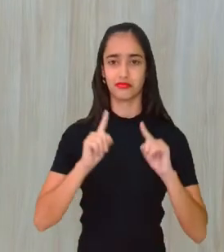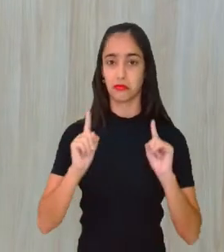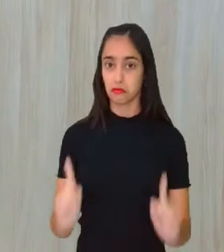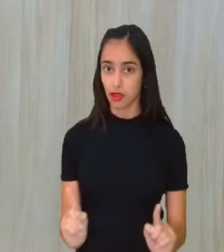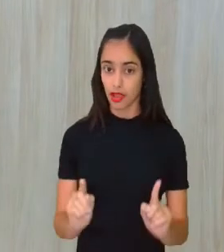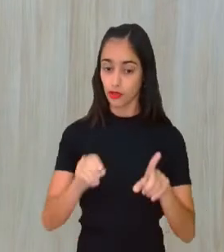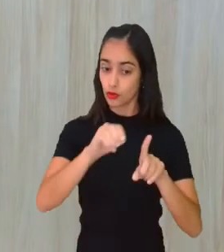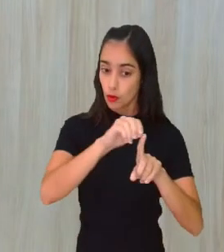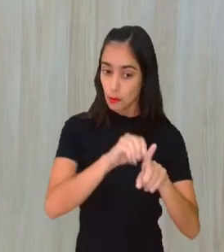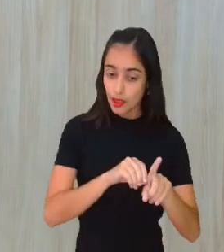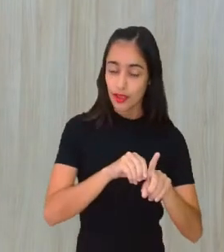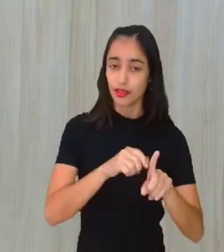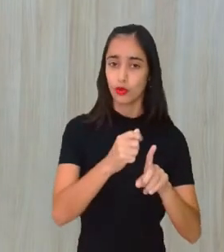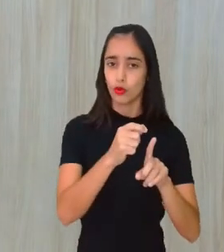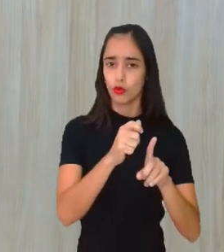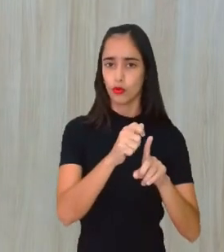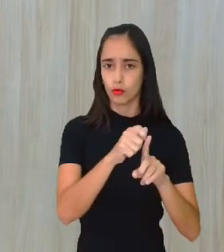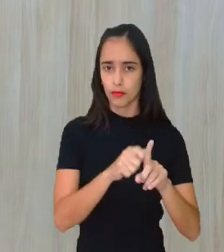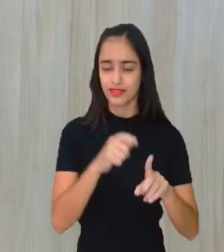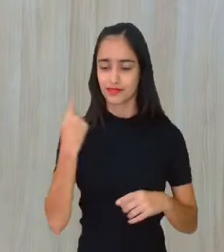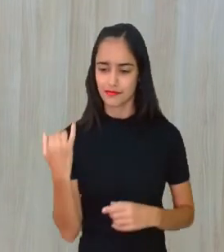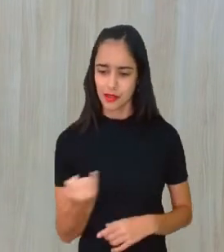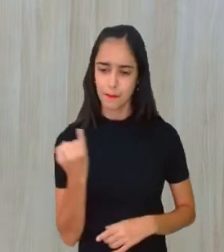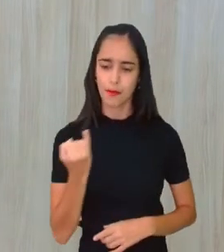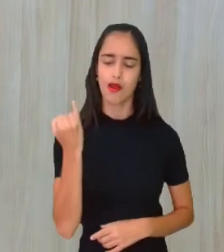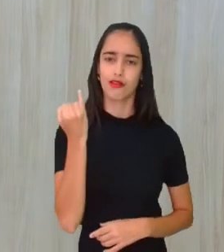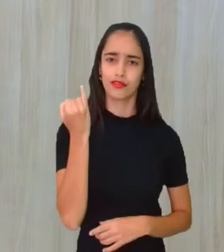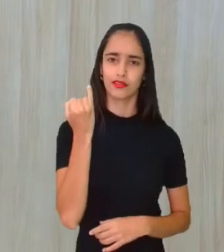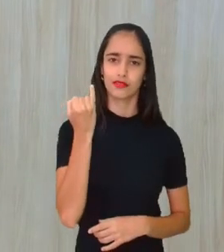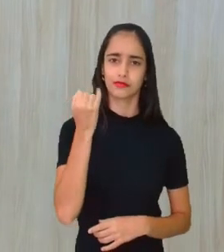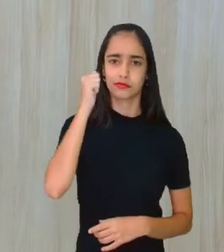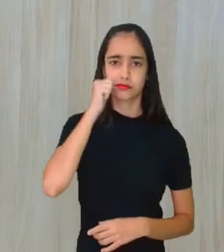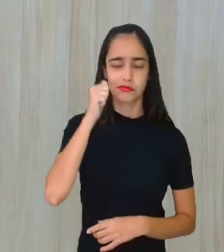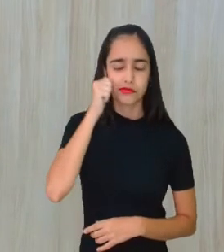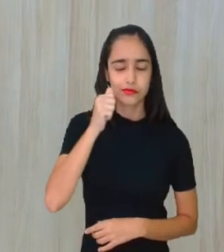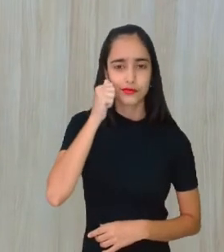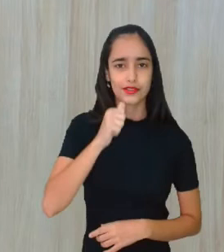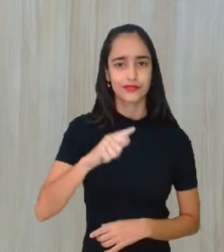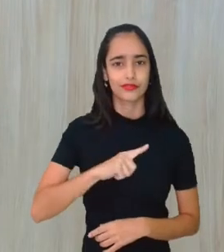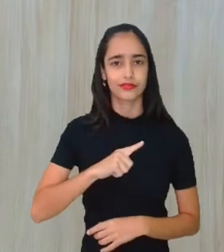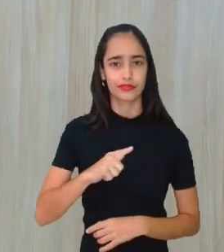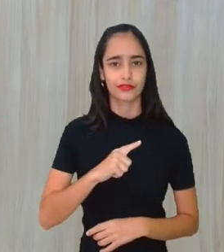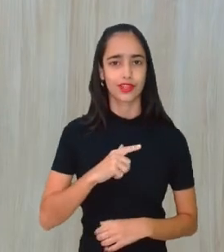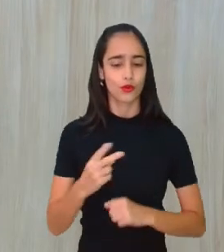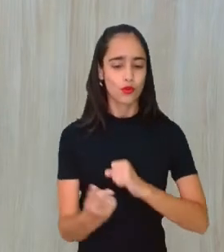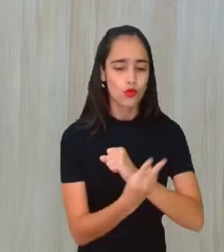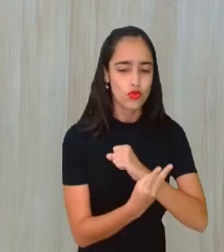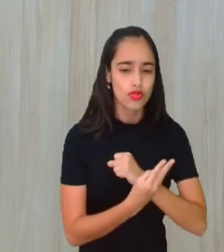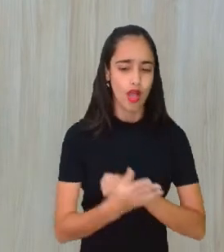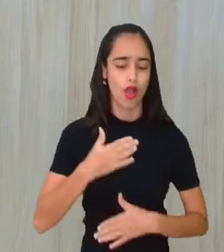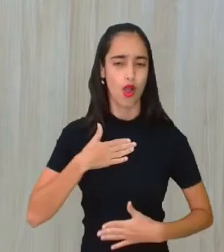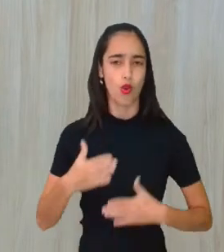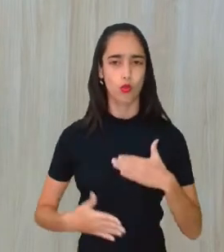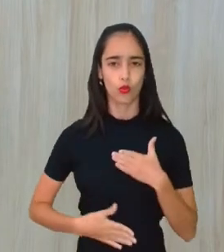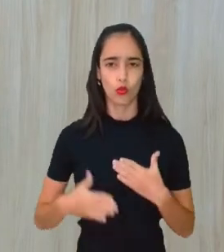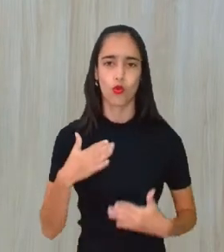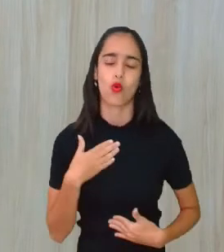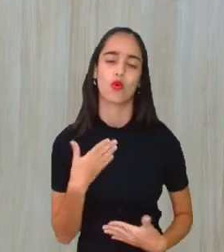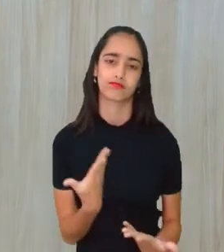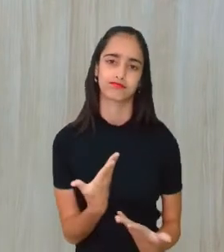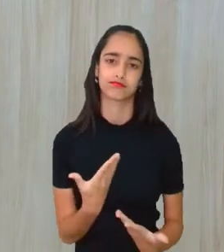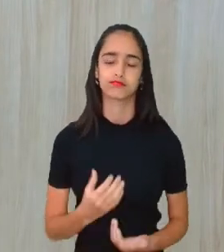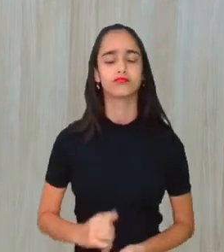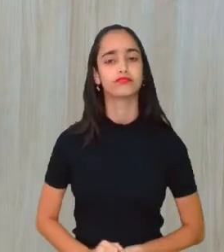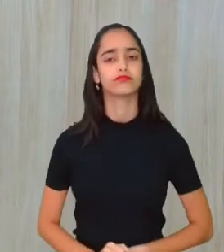as mulheres, todas as pessoas a ter esse cuidado. Um alerta, então, para ficar mais perto do tratamento, do diagnóstico.